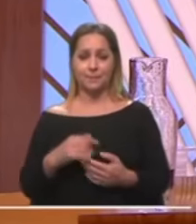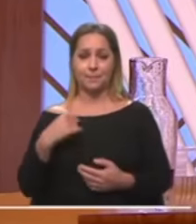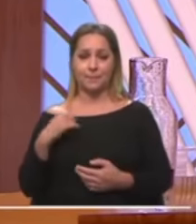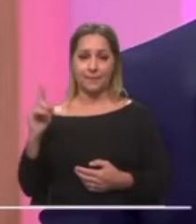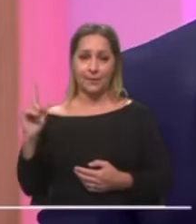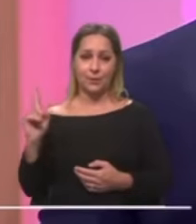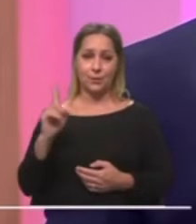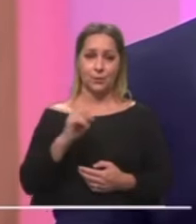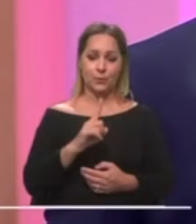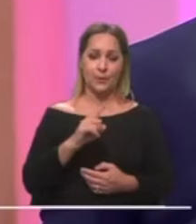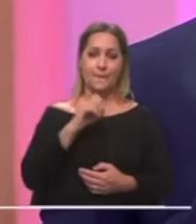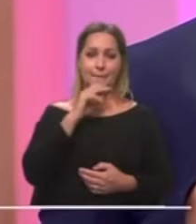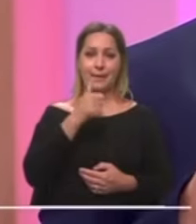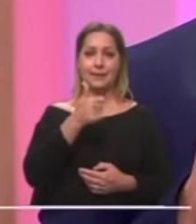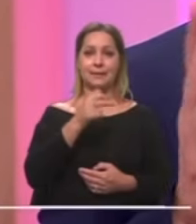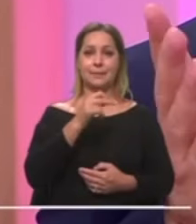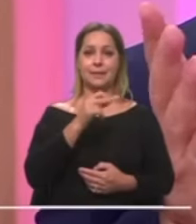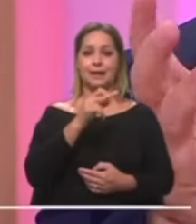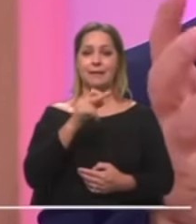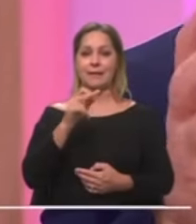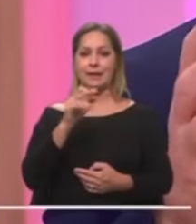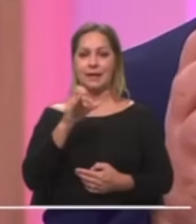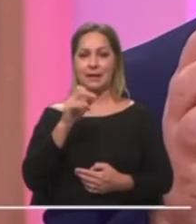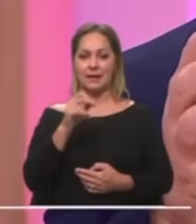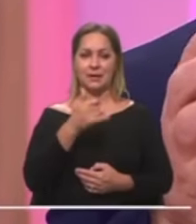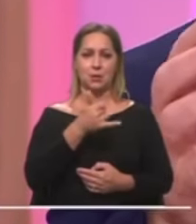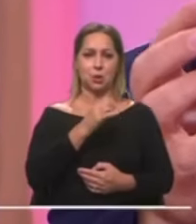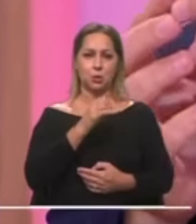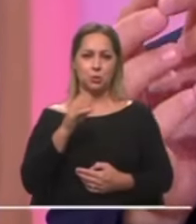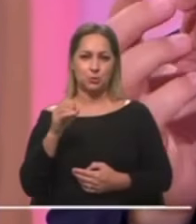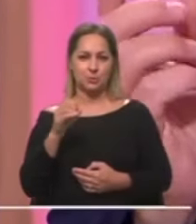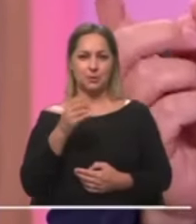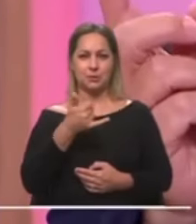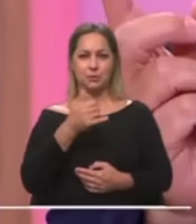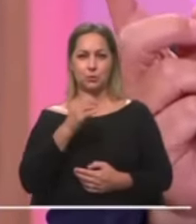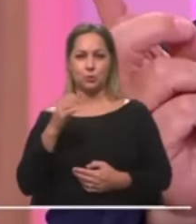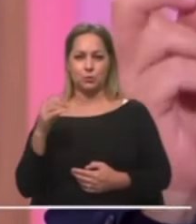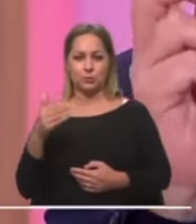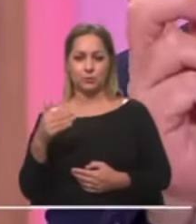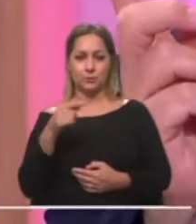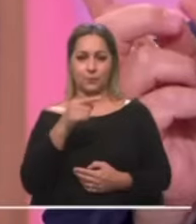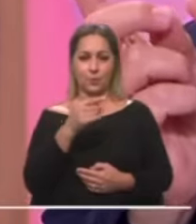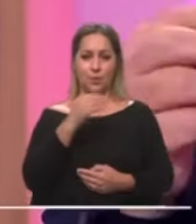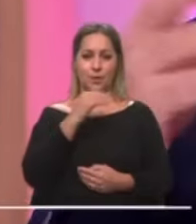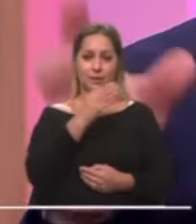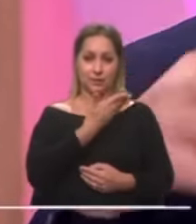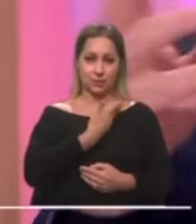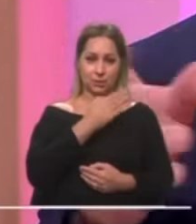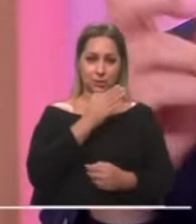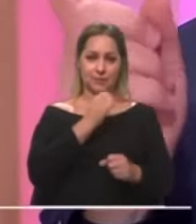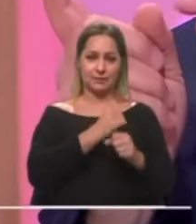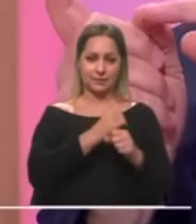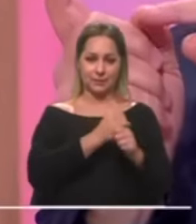e estamos a falar para aí em 2000 2001 eu ia à barraca e o que eu ganhava ende ainda era DJ e fazia